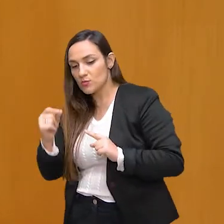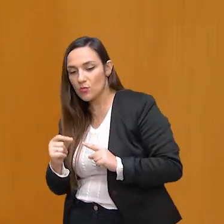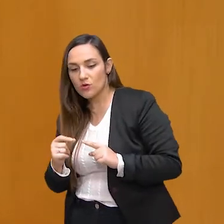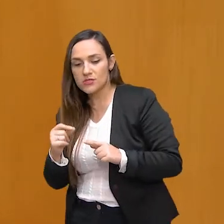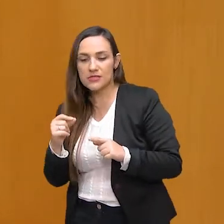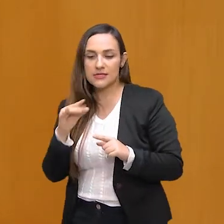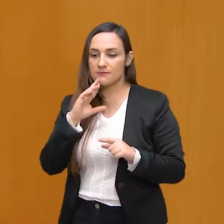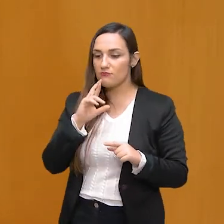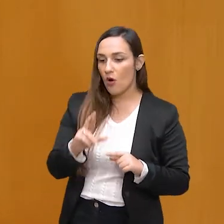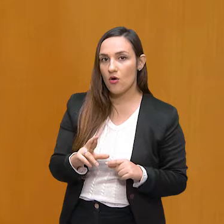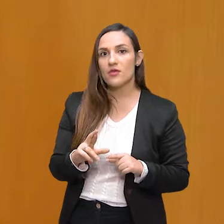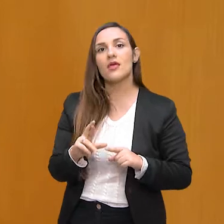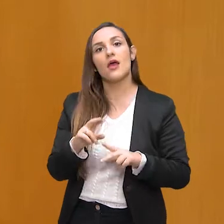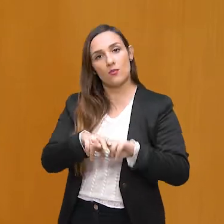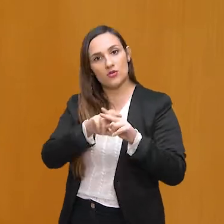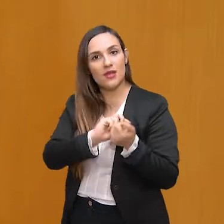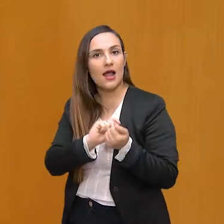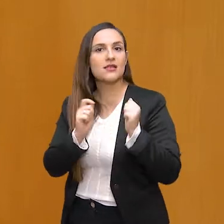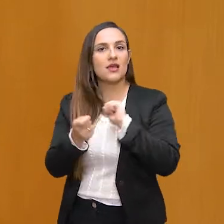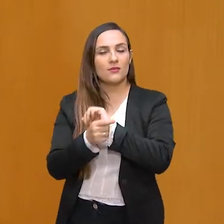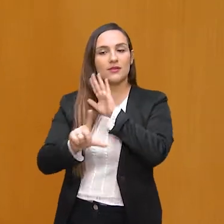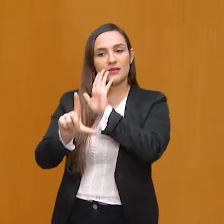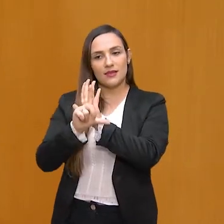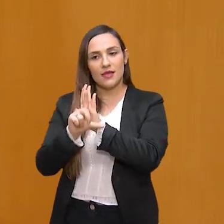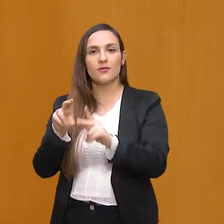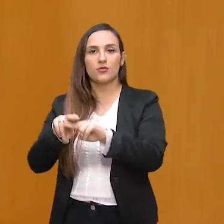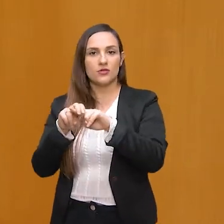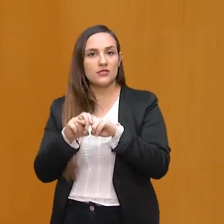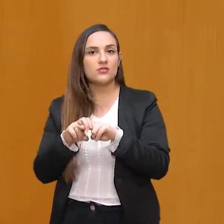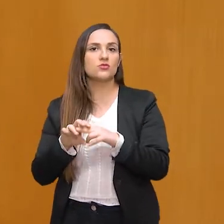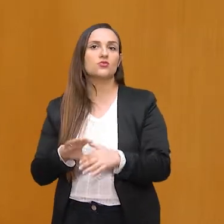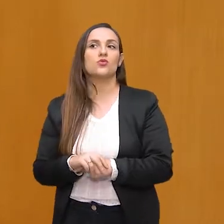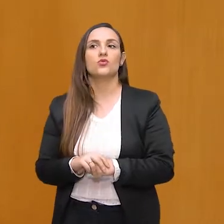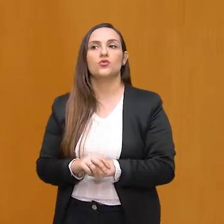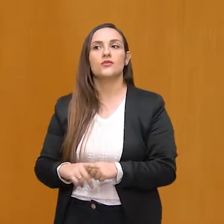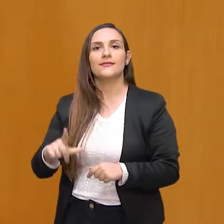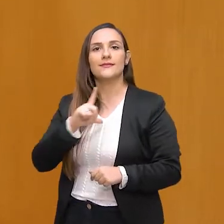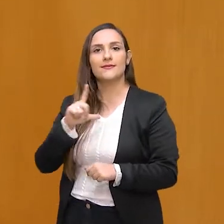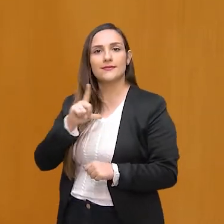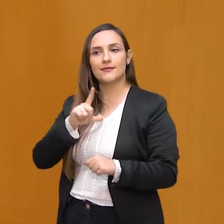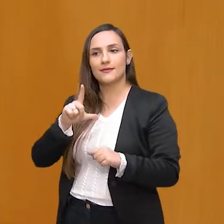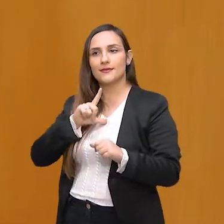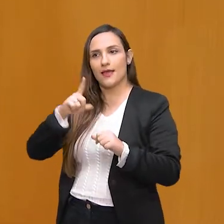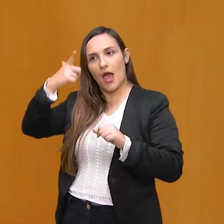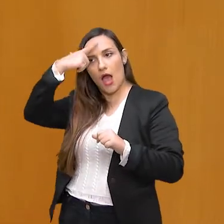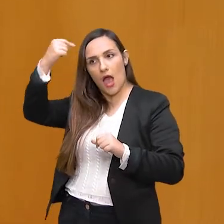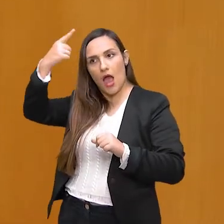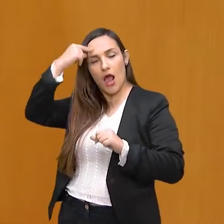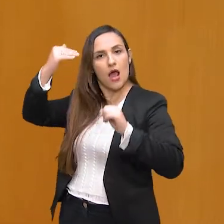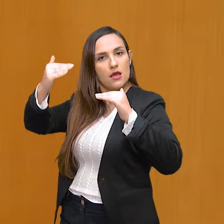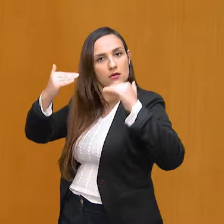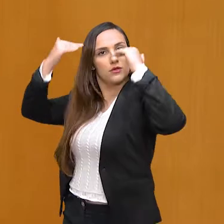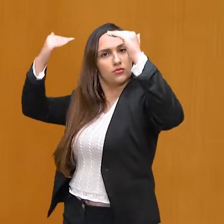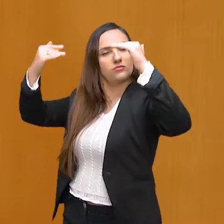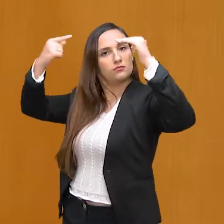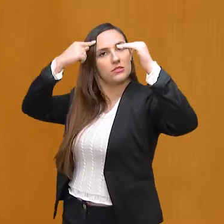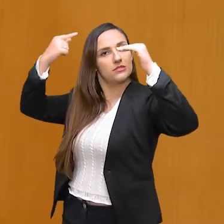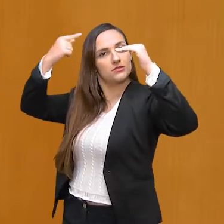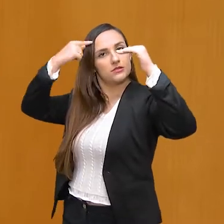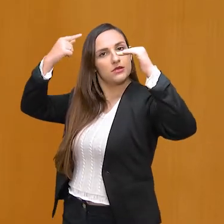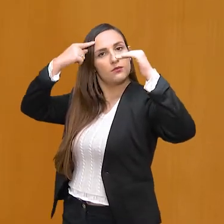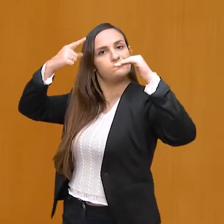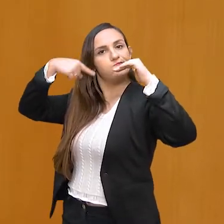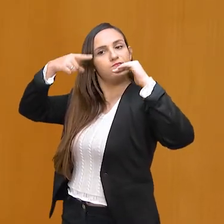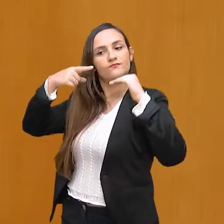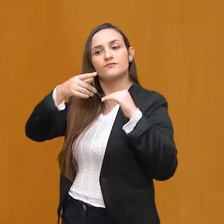soluções leis, por sugestões, aí vem a academia, os pensadores do direito, os doutrinadores, que sugerem